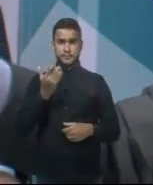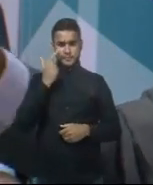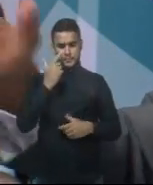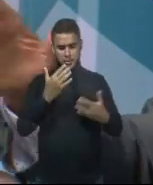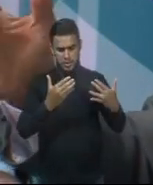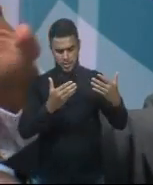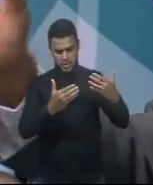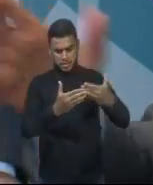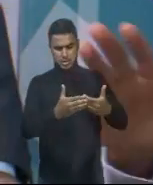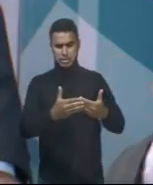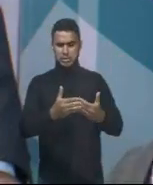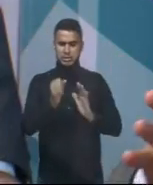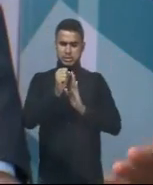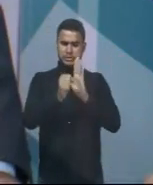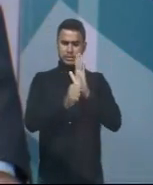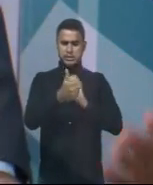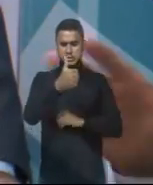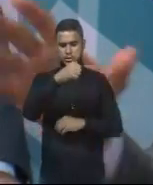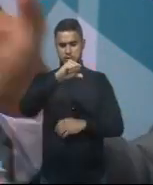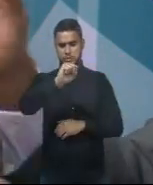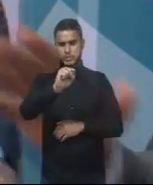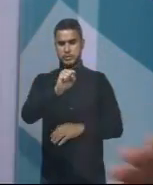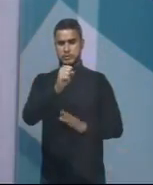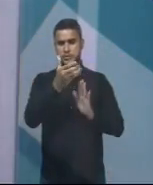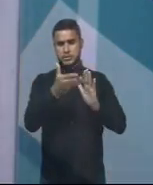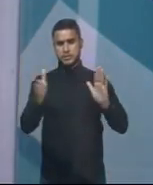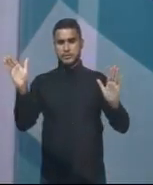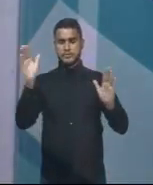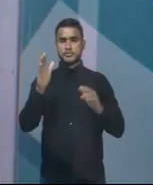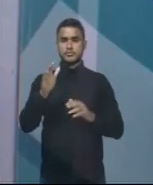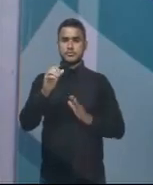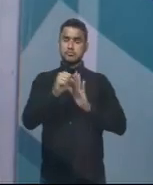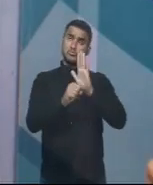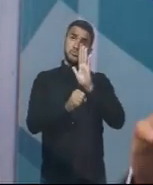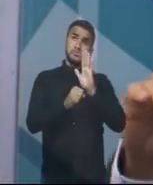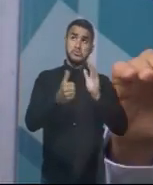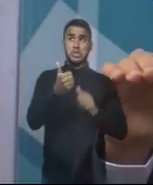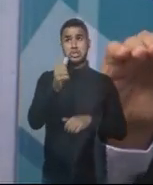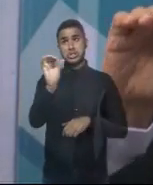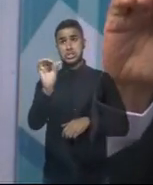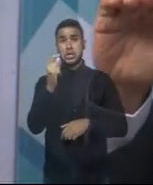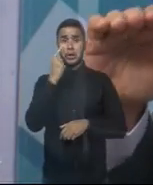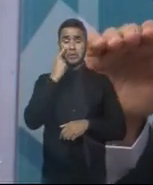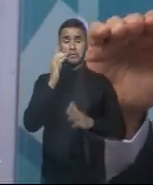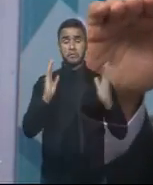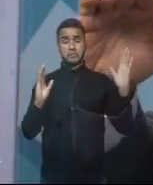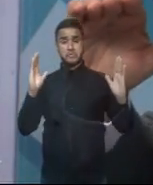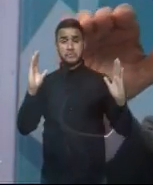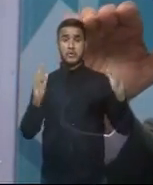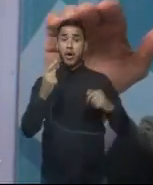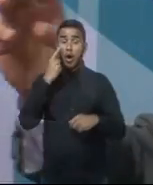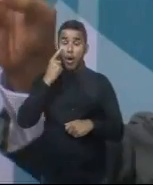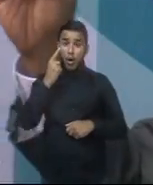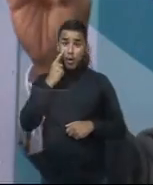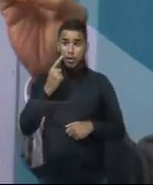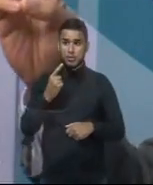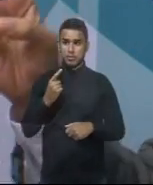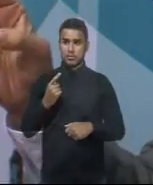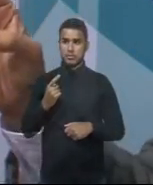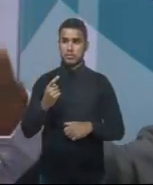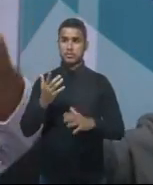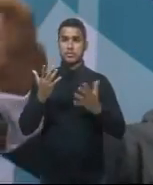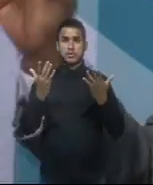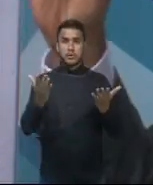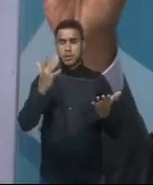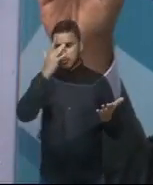do século XVIII ou até o começo da modernidade, no século XVI, índices quase inalterados de